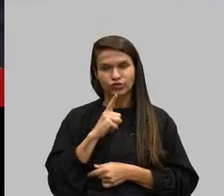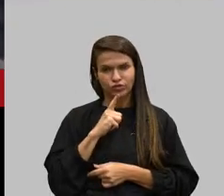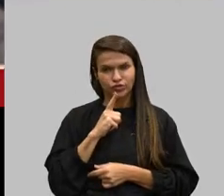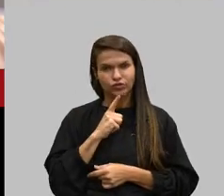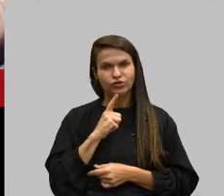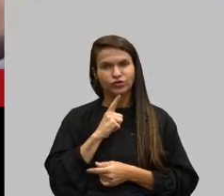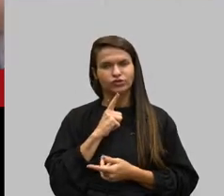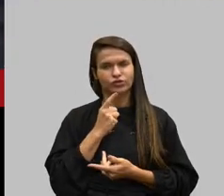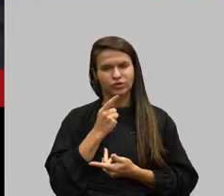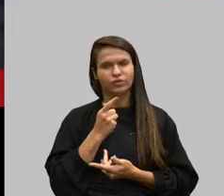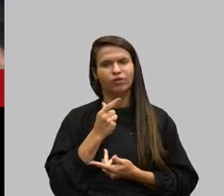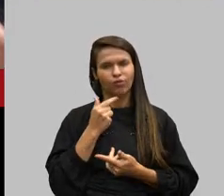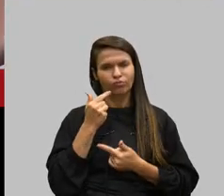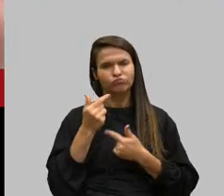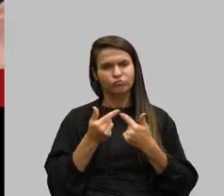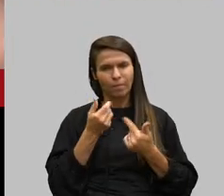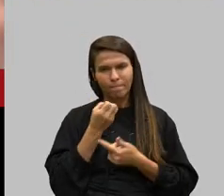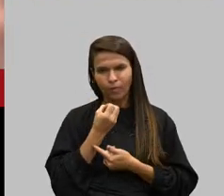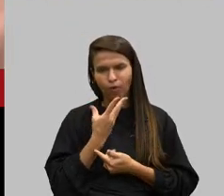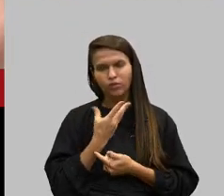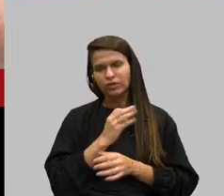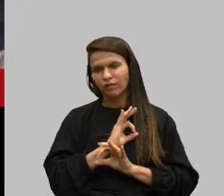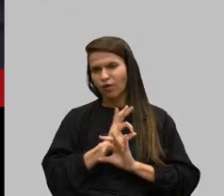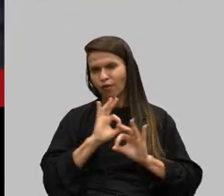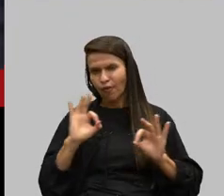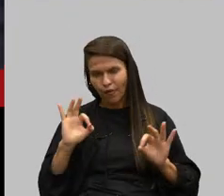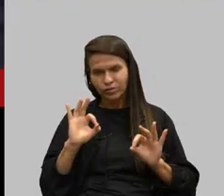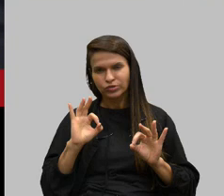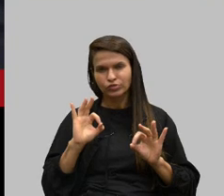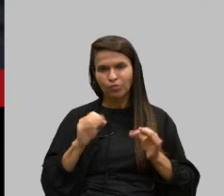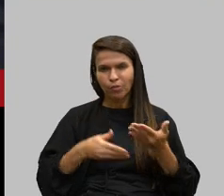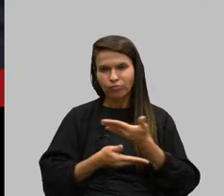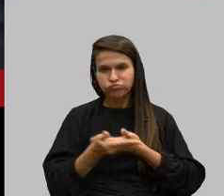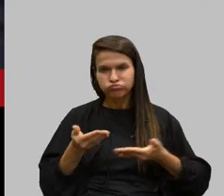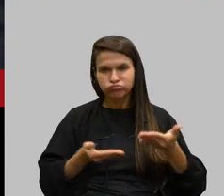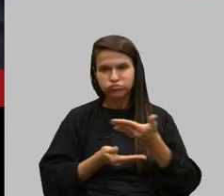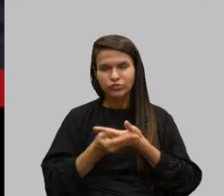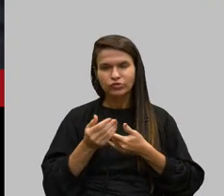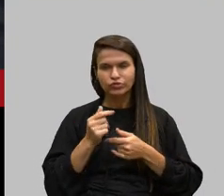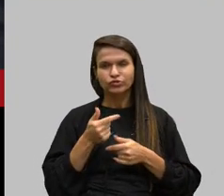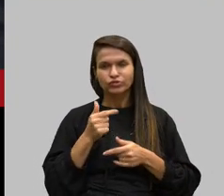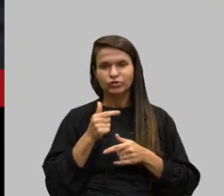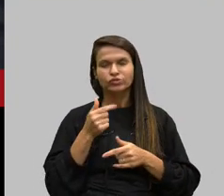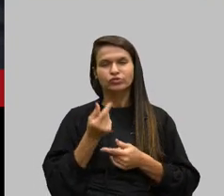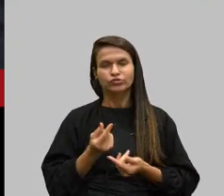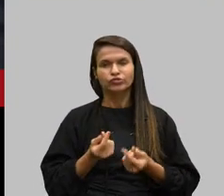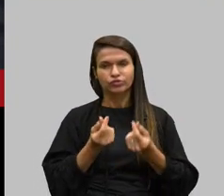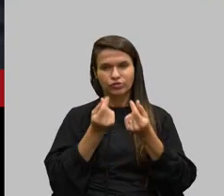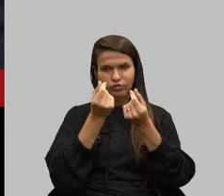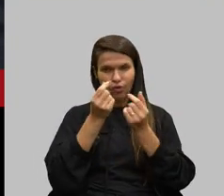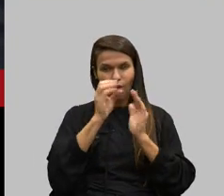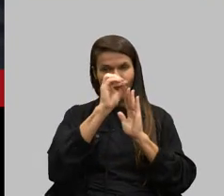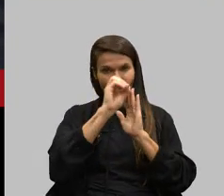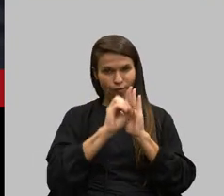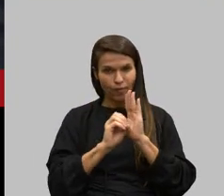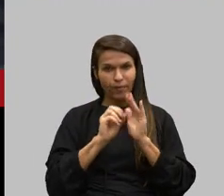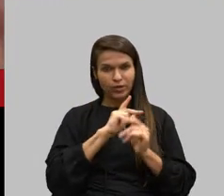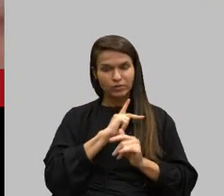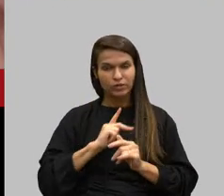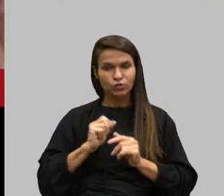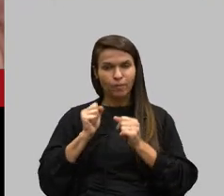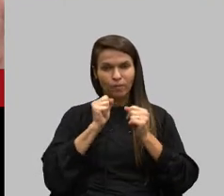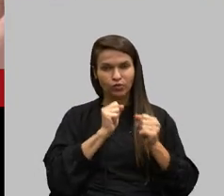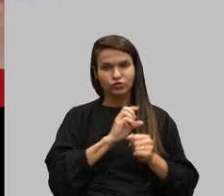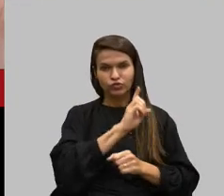bom que eh tava excelente o fluxo são ofícios encaminhados pelo presidente do Poder no dia